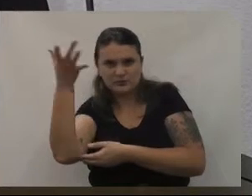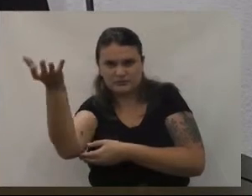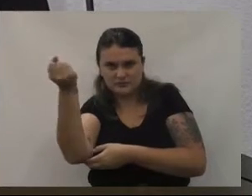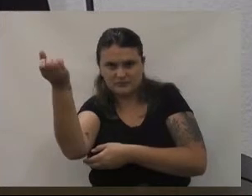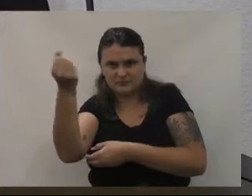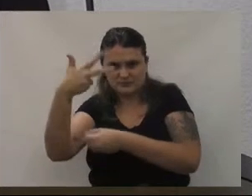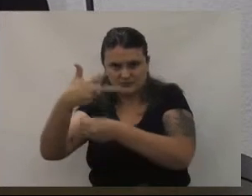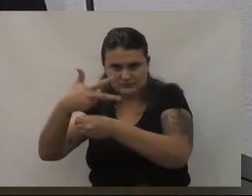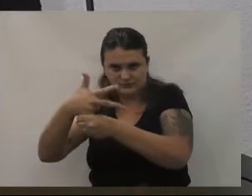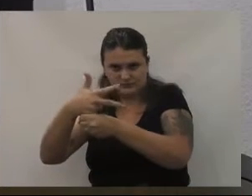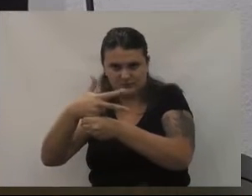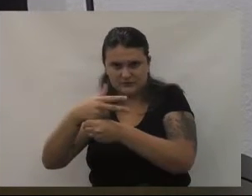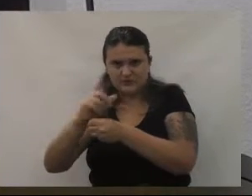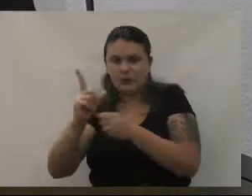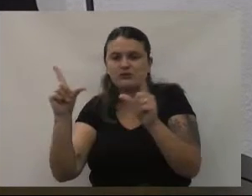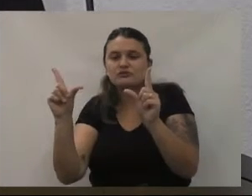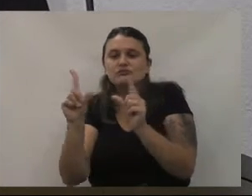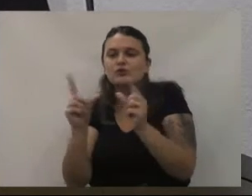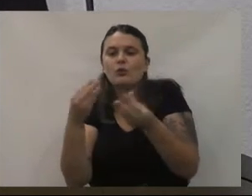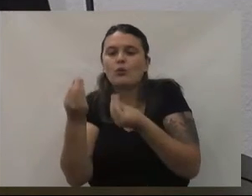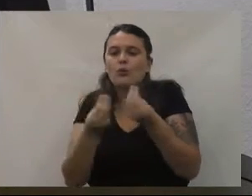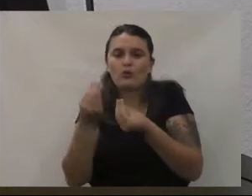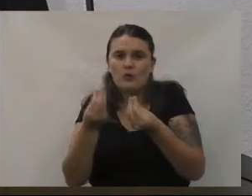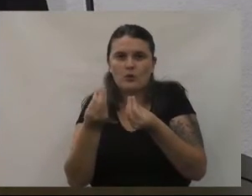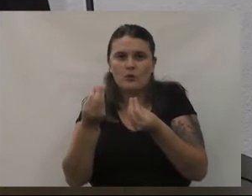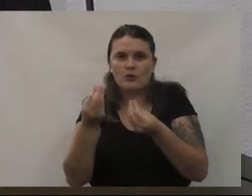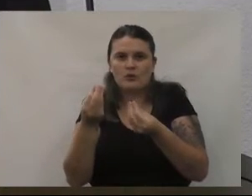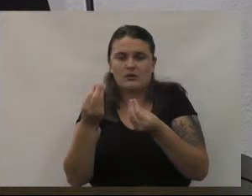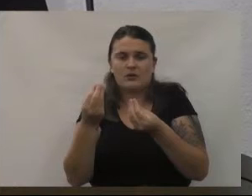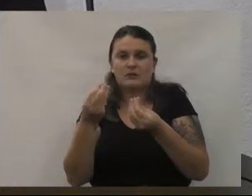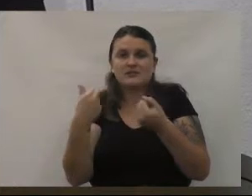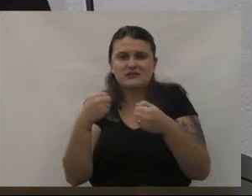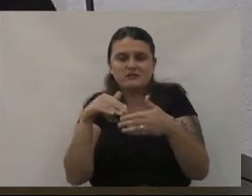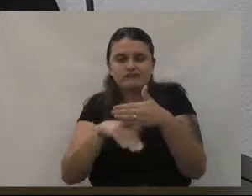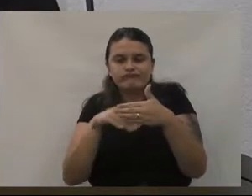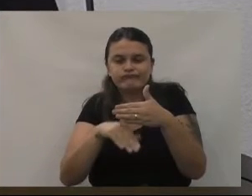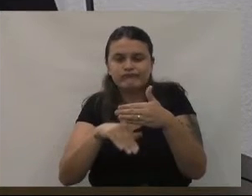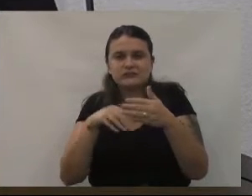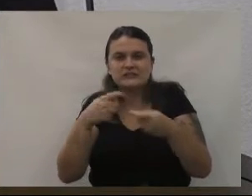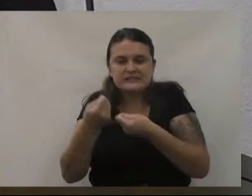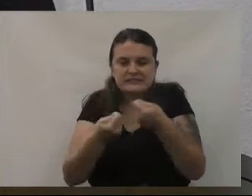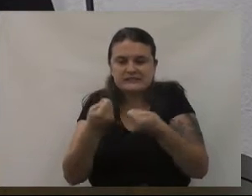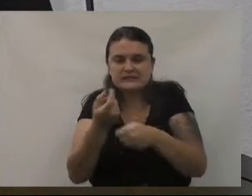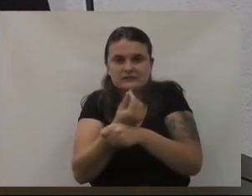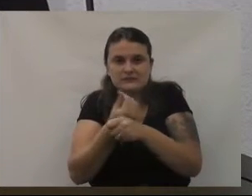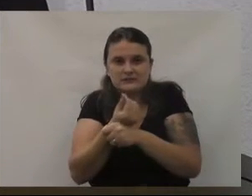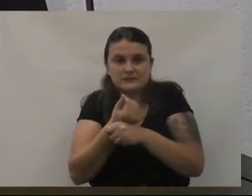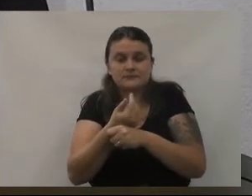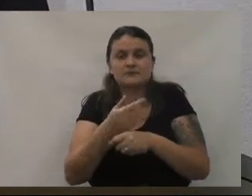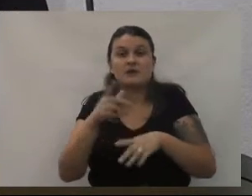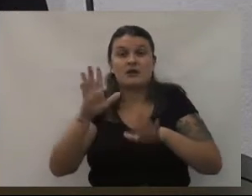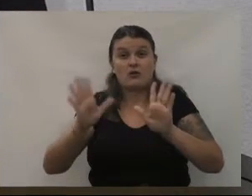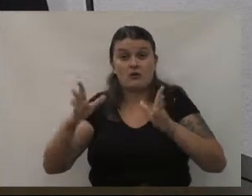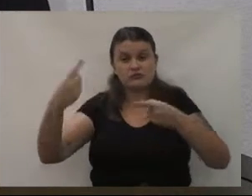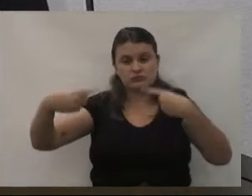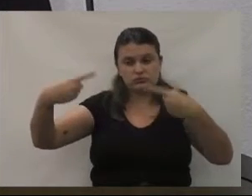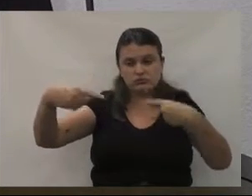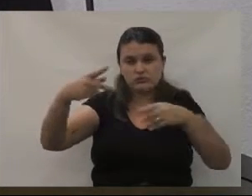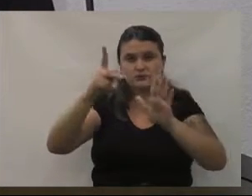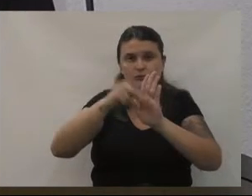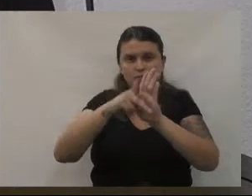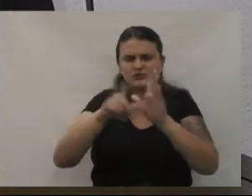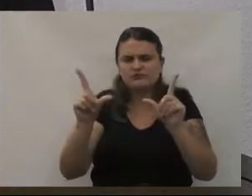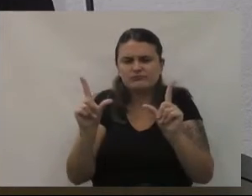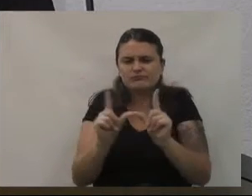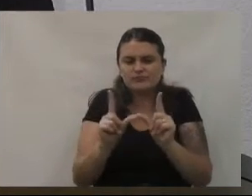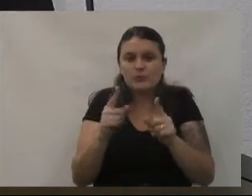ou, digamos assim, de amenização dos impactos. Muita coisa na discussão do projeto eles vão amenizar. Por quê?